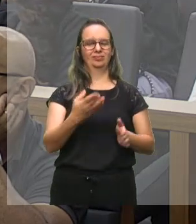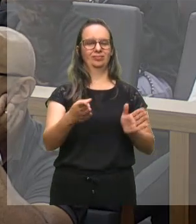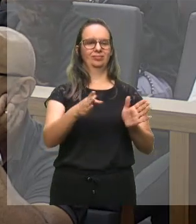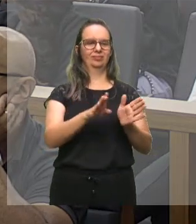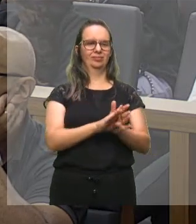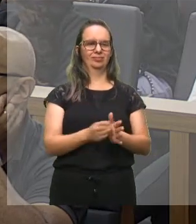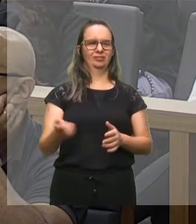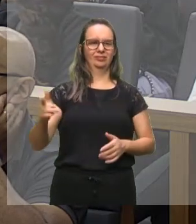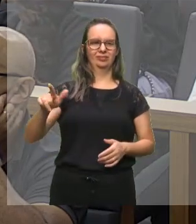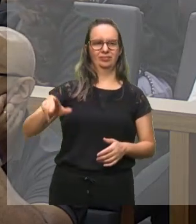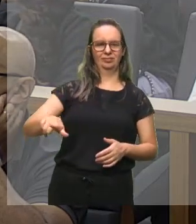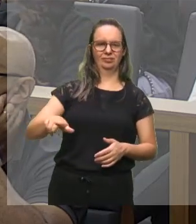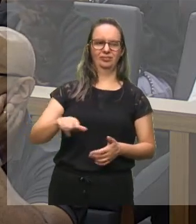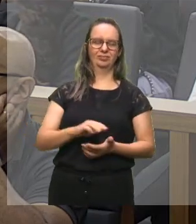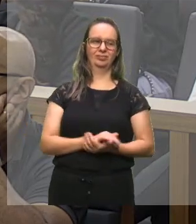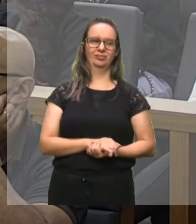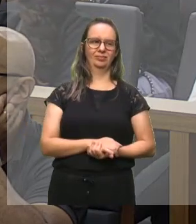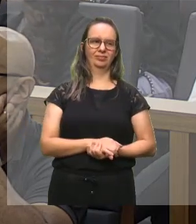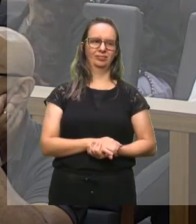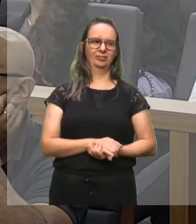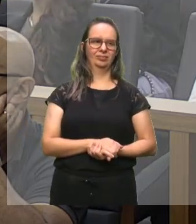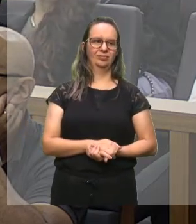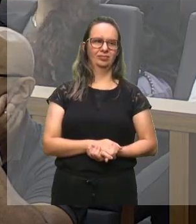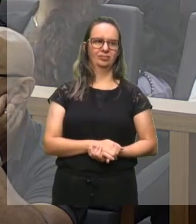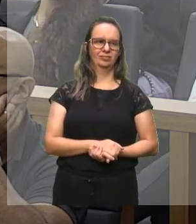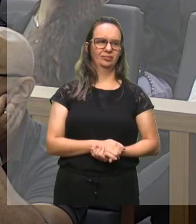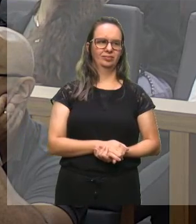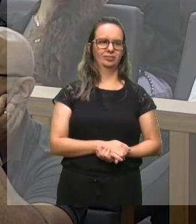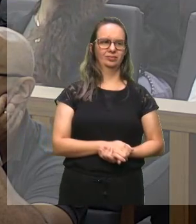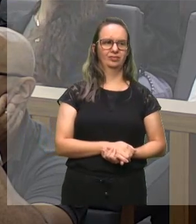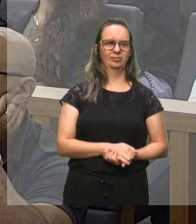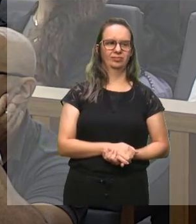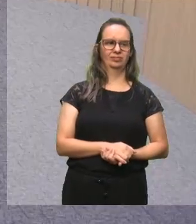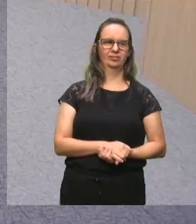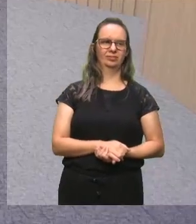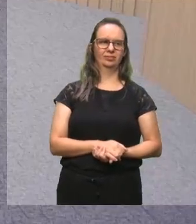novamente. Boa noite.